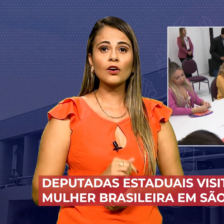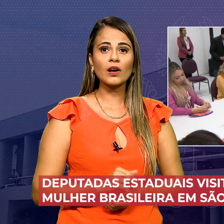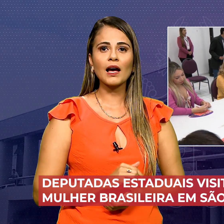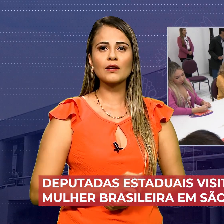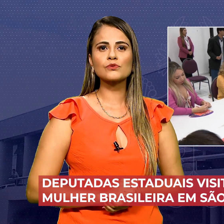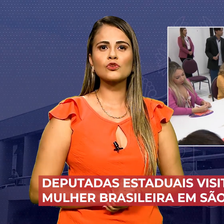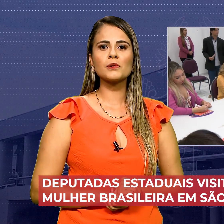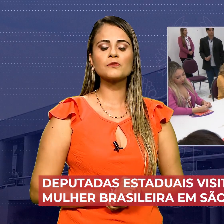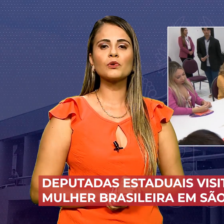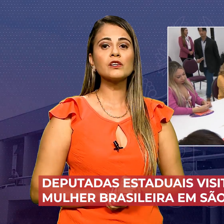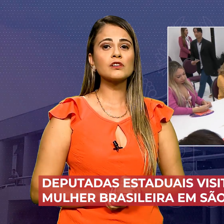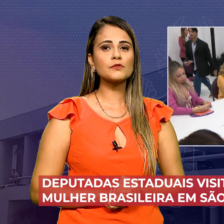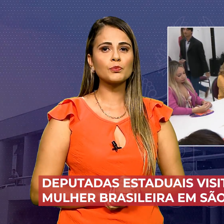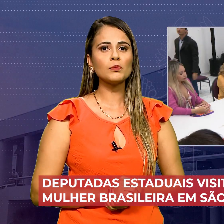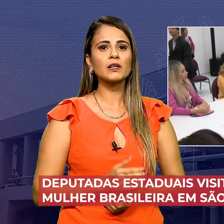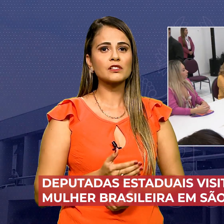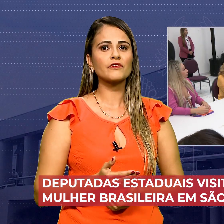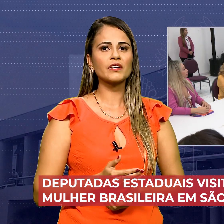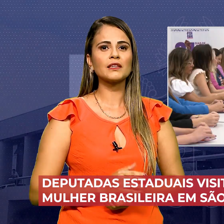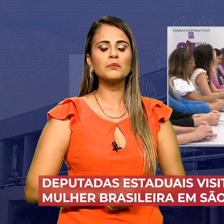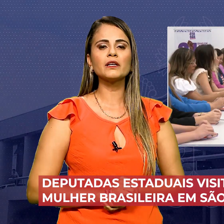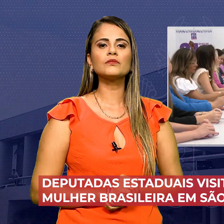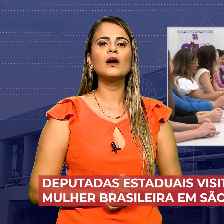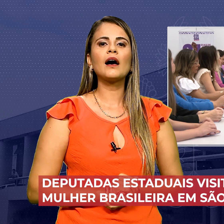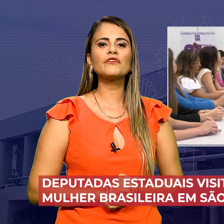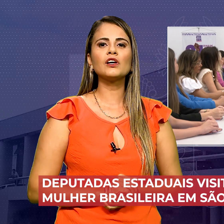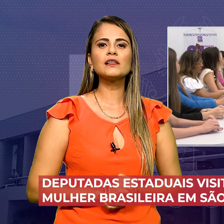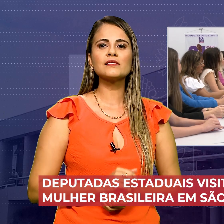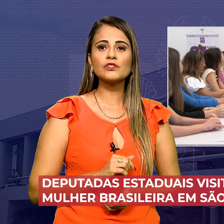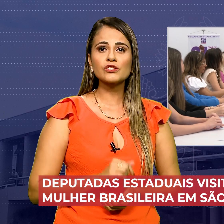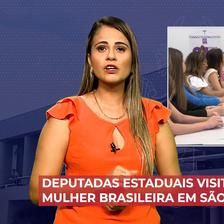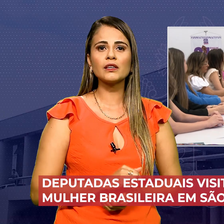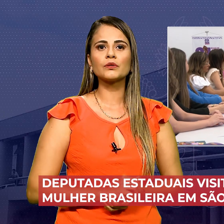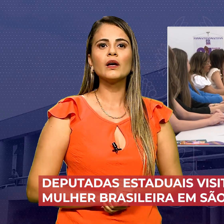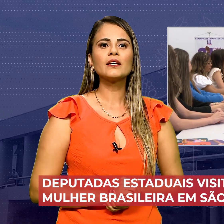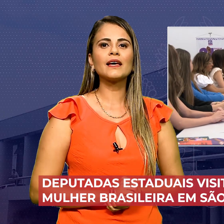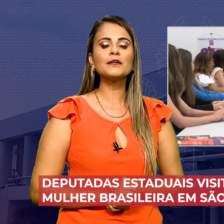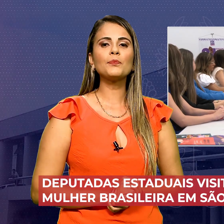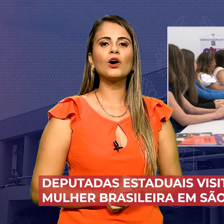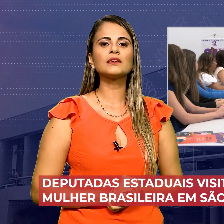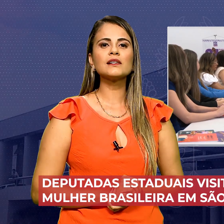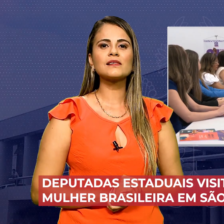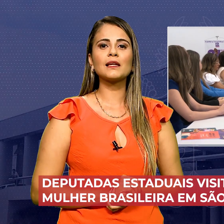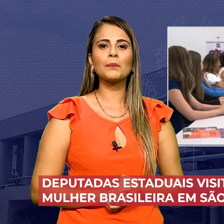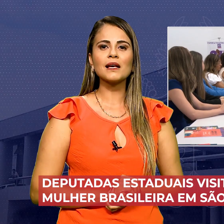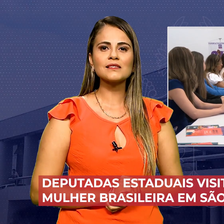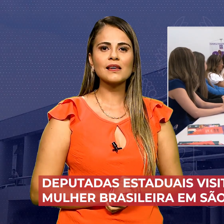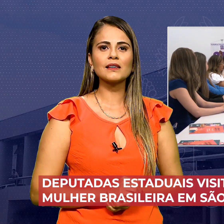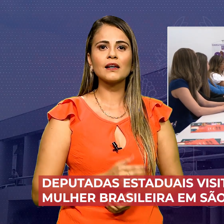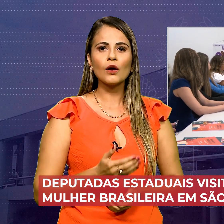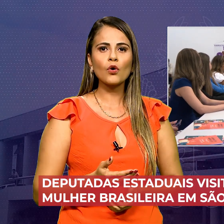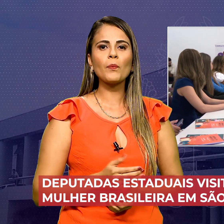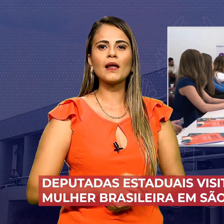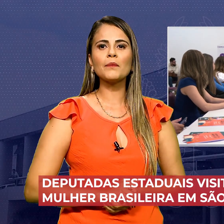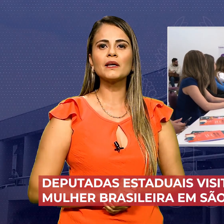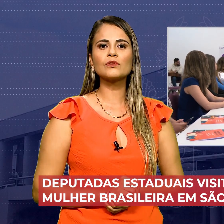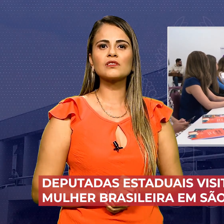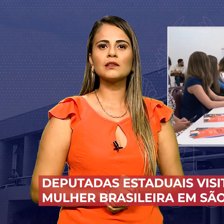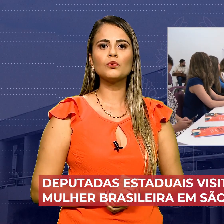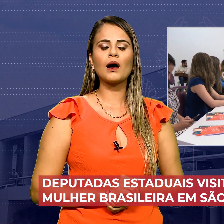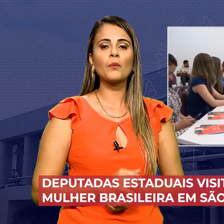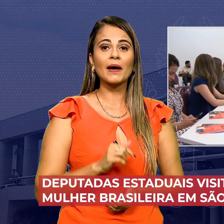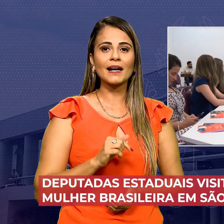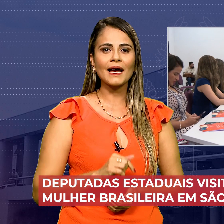deputadas dialogaram sobre as políticas públicas de enfrentamento à violência de gênero e a importância da parceria com o